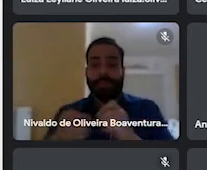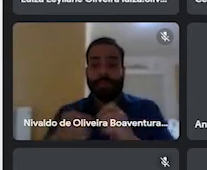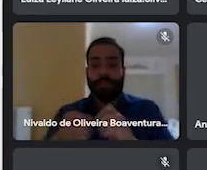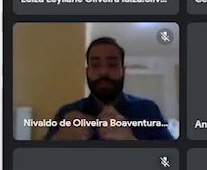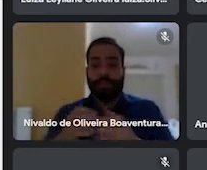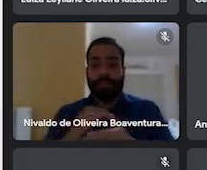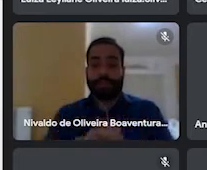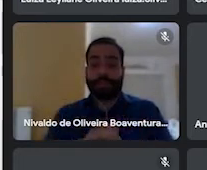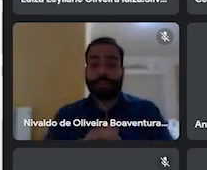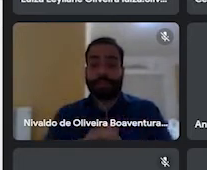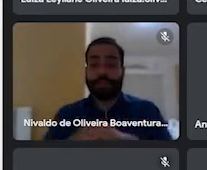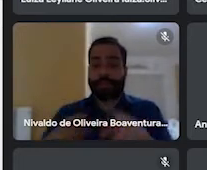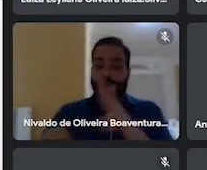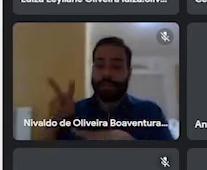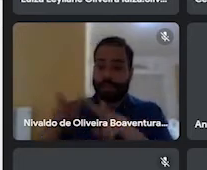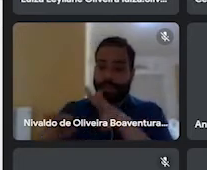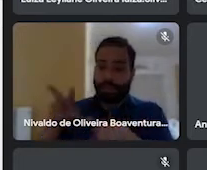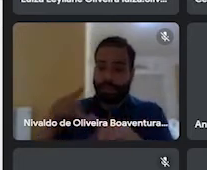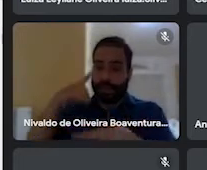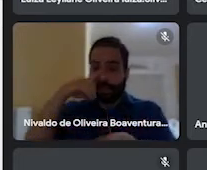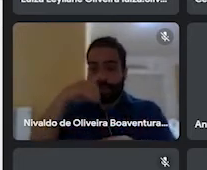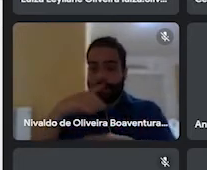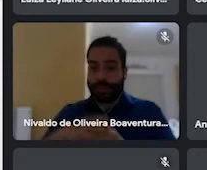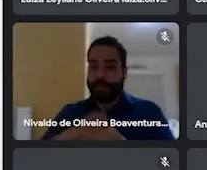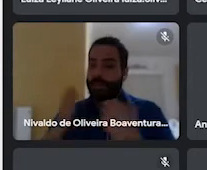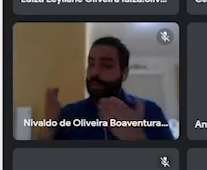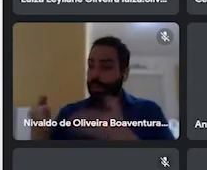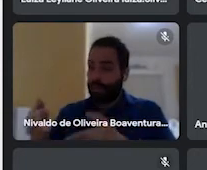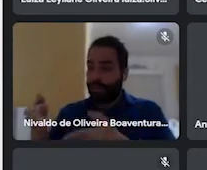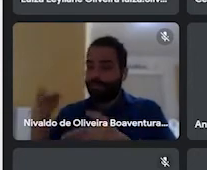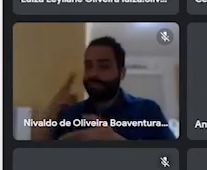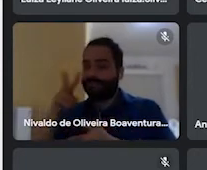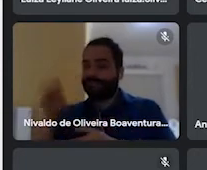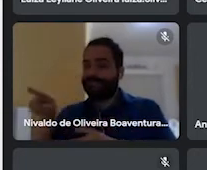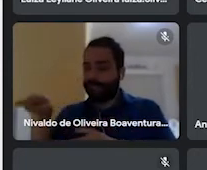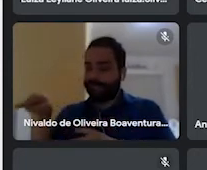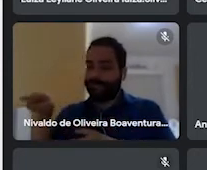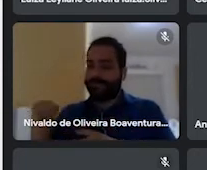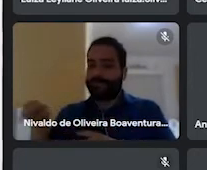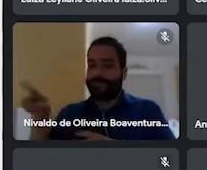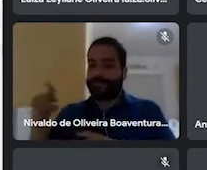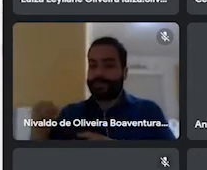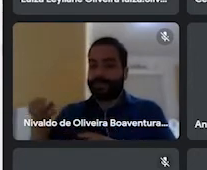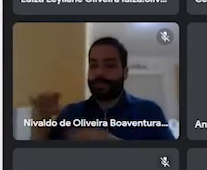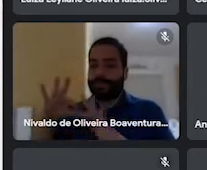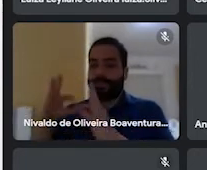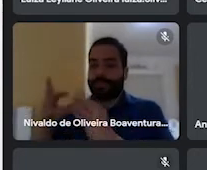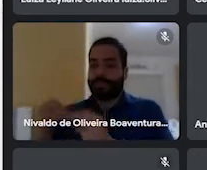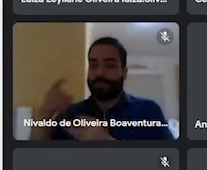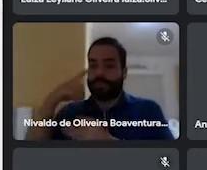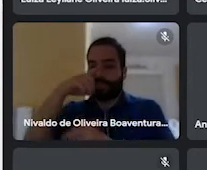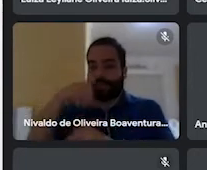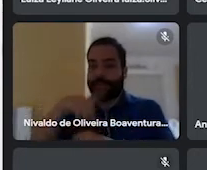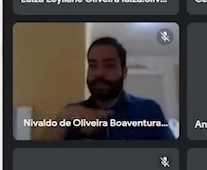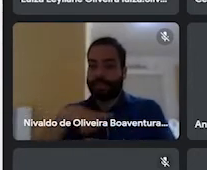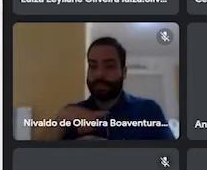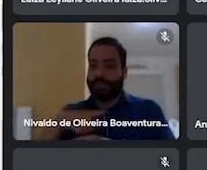você vai enxergar, o que você chega lá, que você vai enxergar realmente todos os riscos existentes.